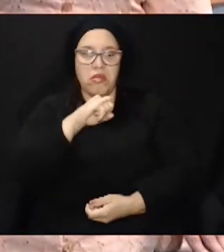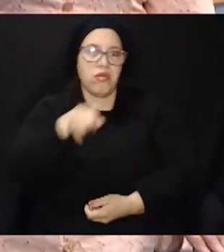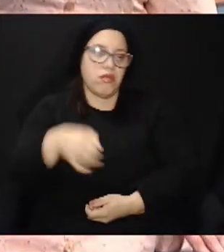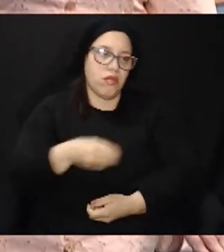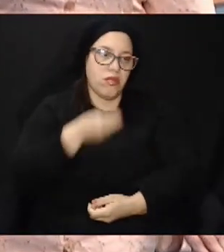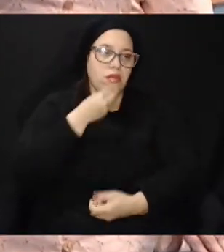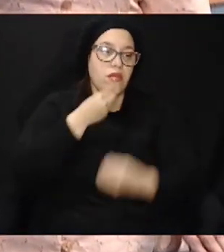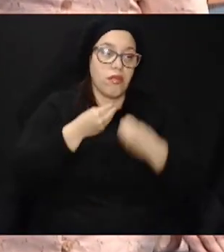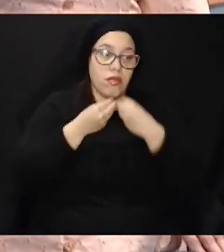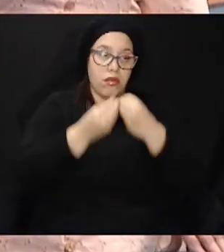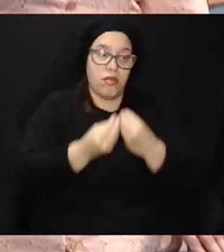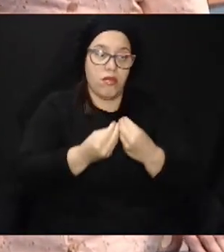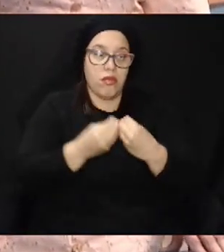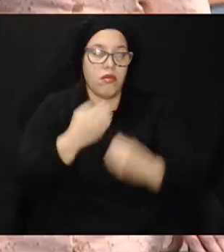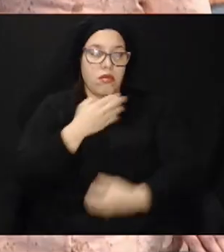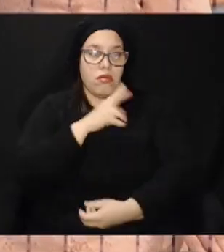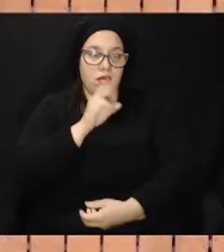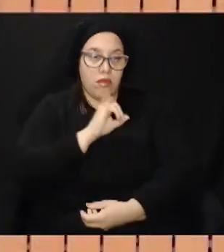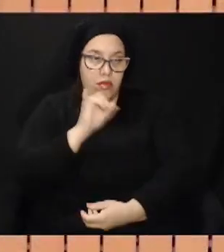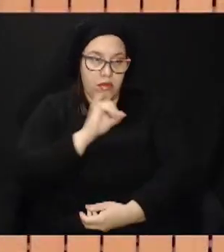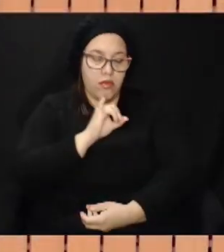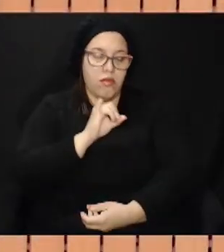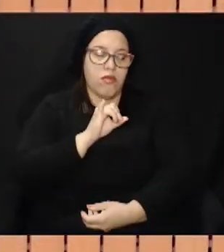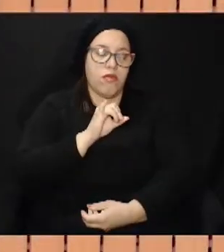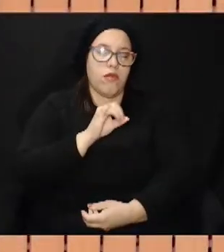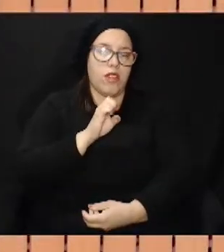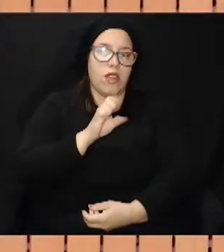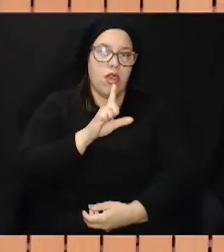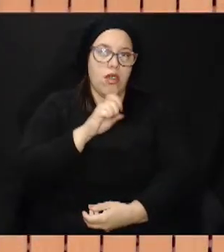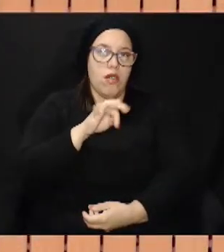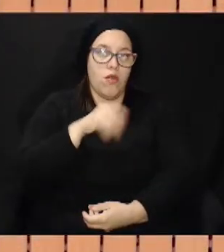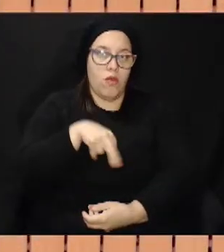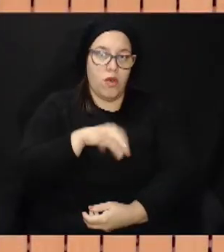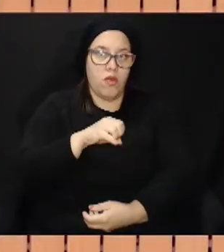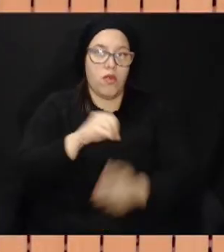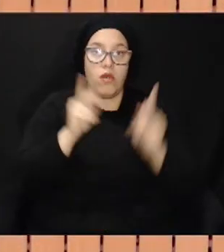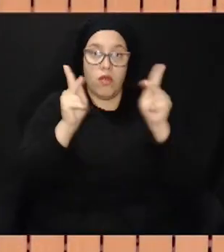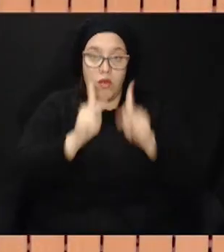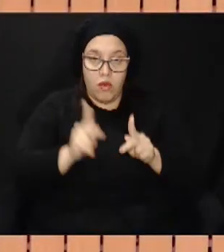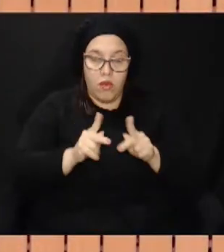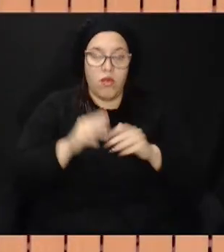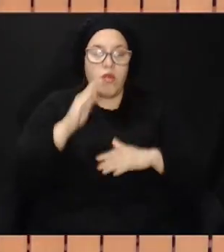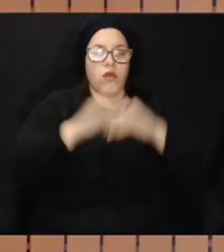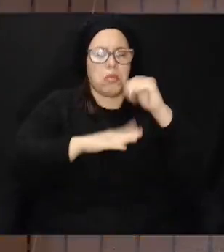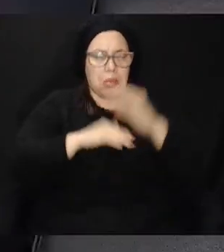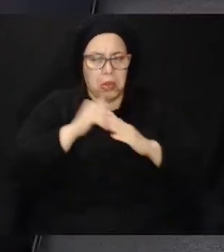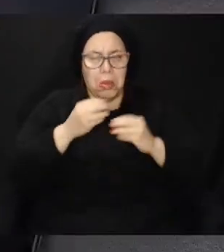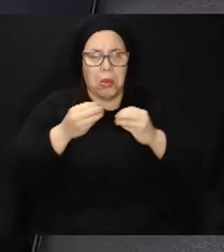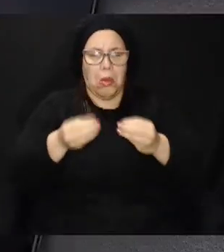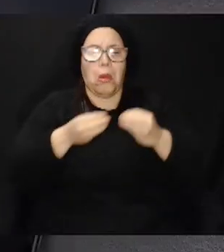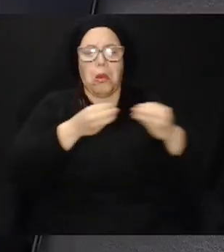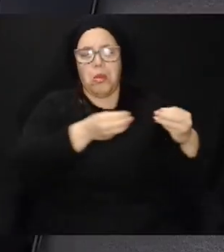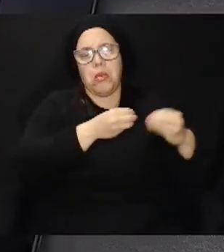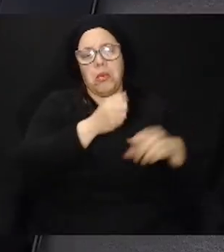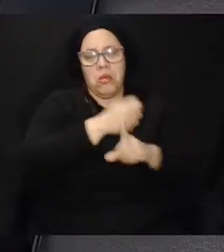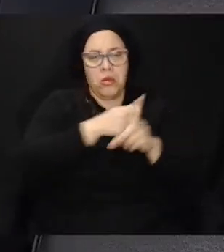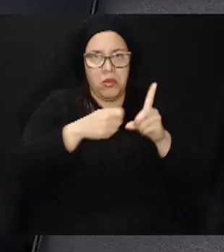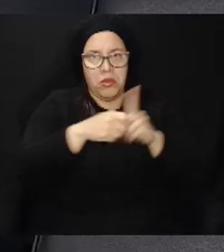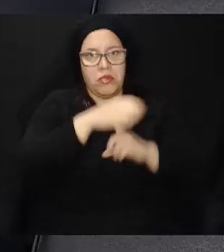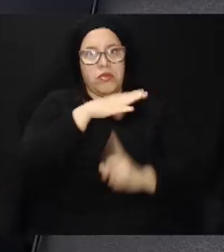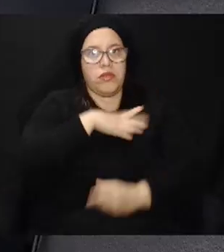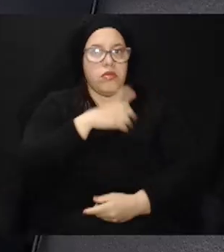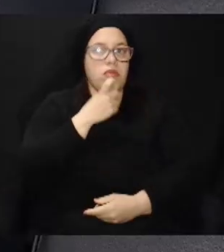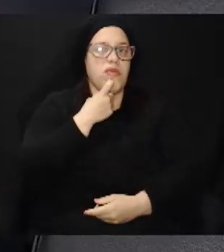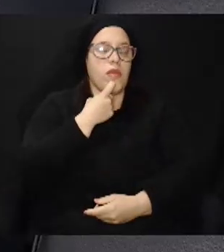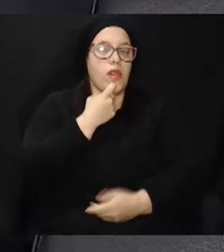nosso querido irmão Idelbrando a medalha Arautos da Paz, pelos serviços que foram prestados à sociedade campineira através do